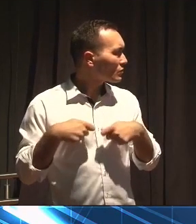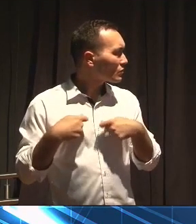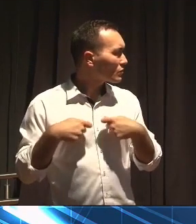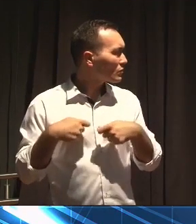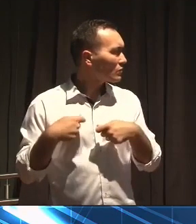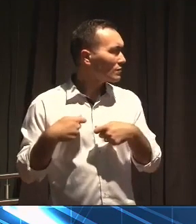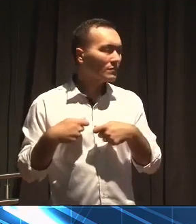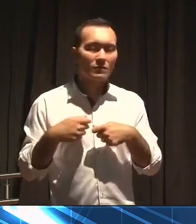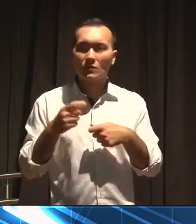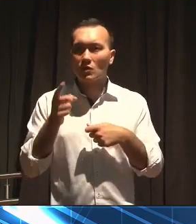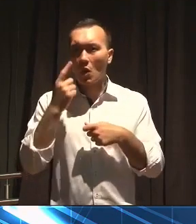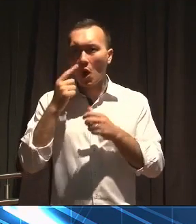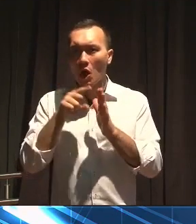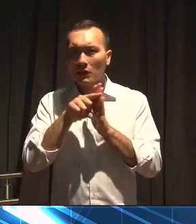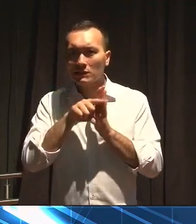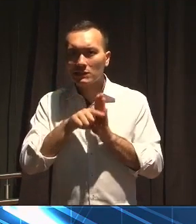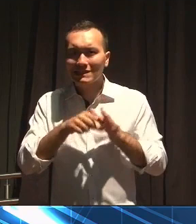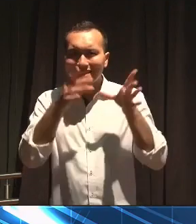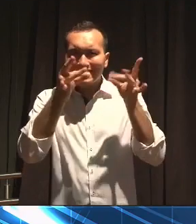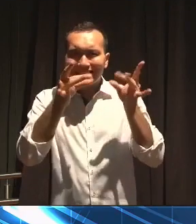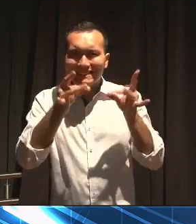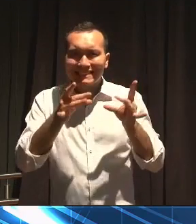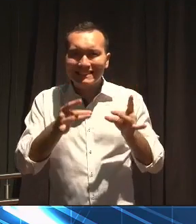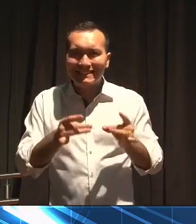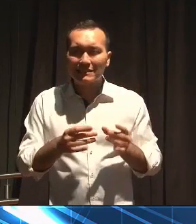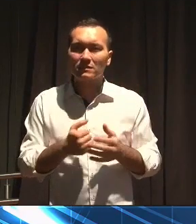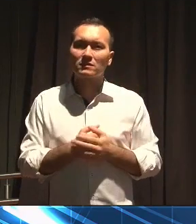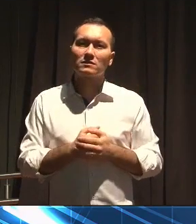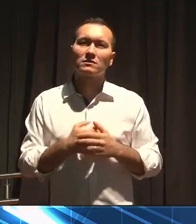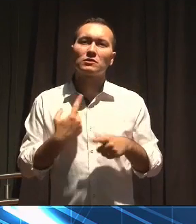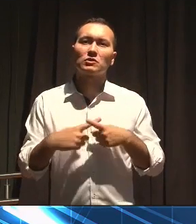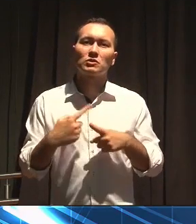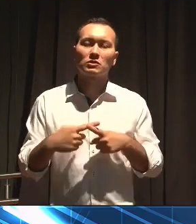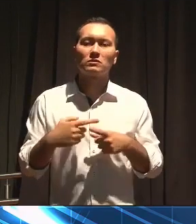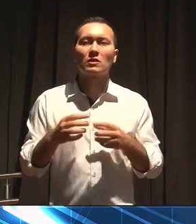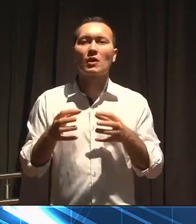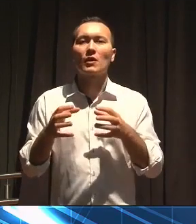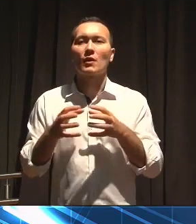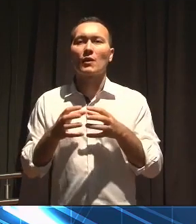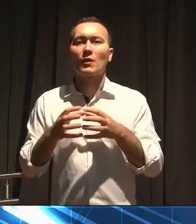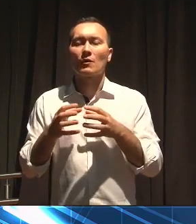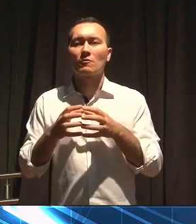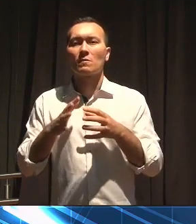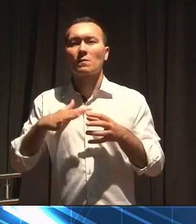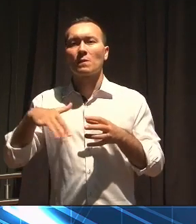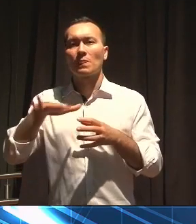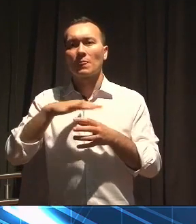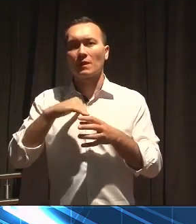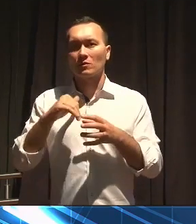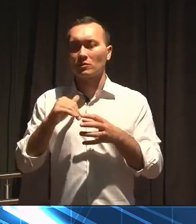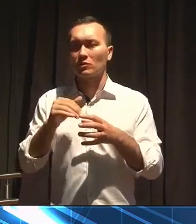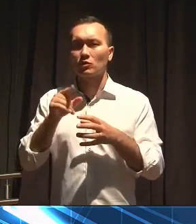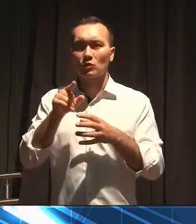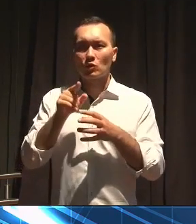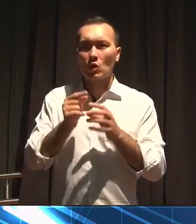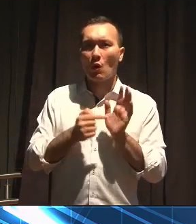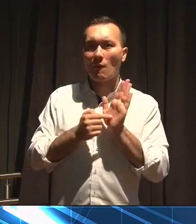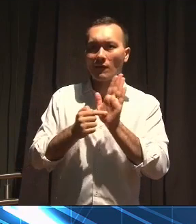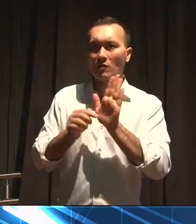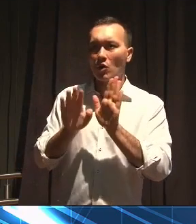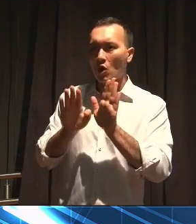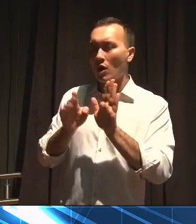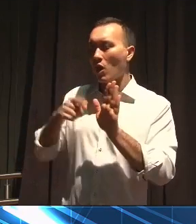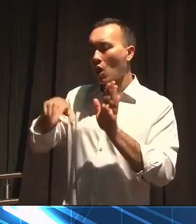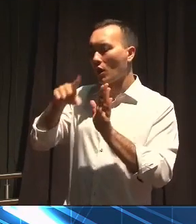a nível de negócio, tu começar a entregar para os times, entregar para o dono do produto o quanto está sendo melhor